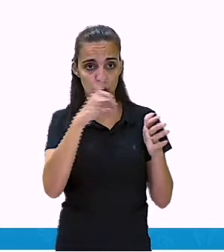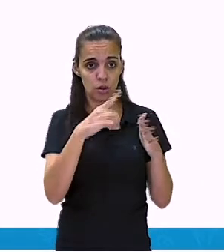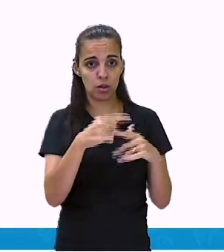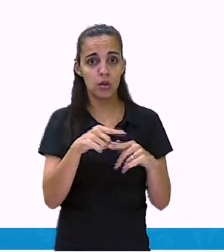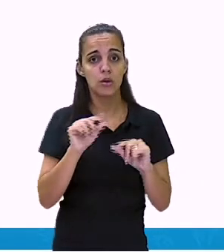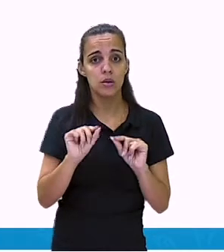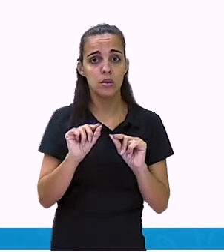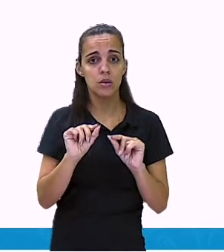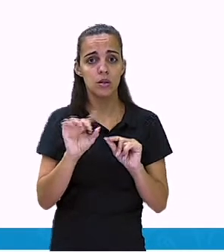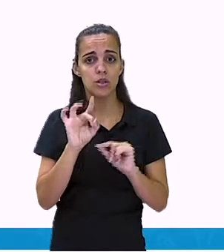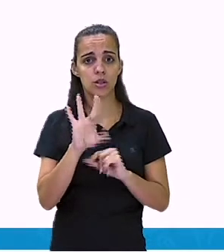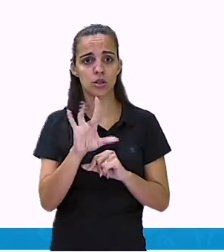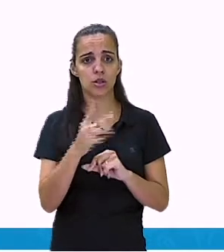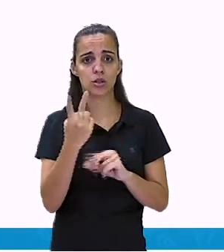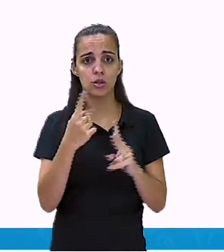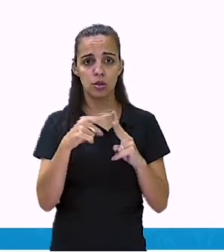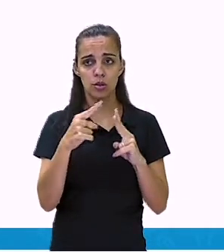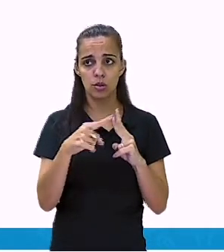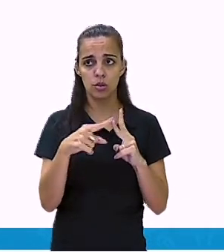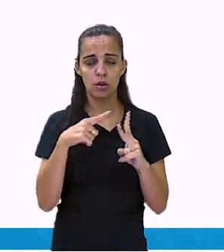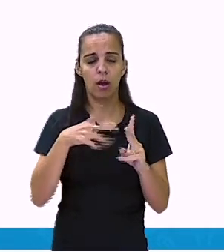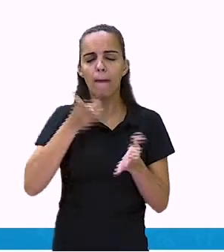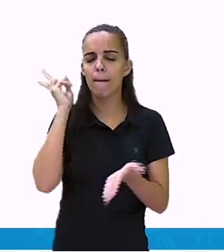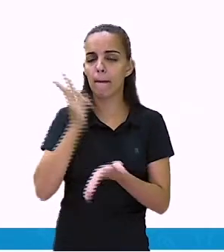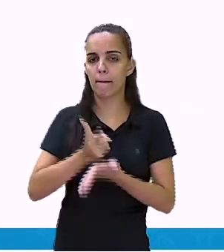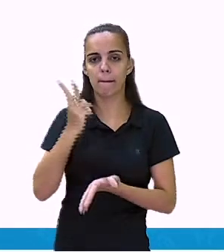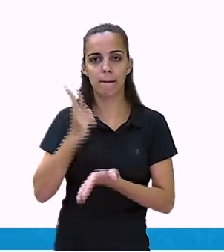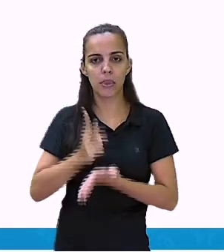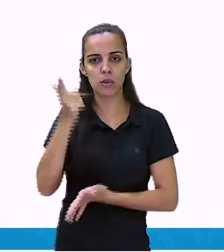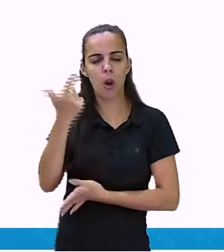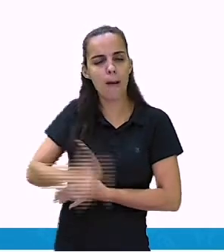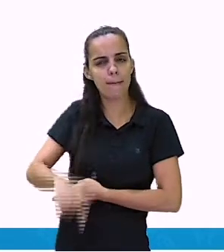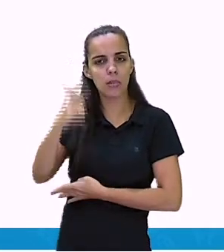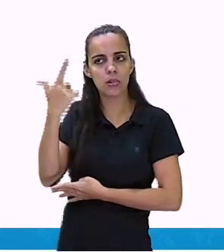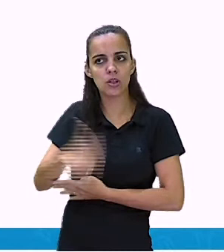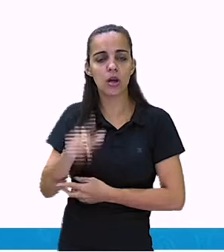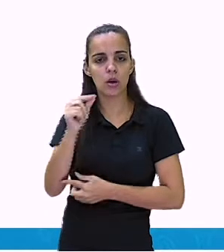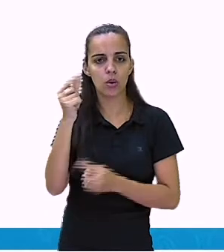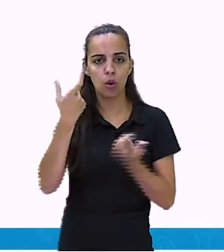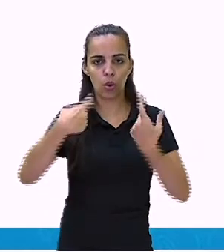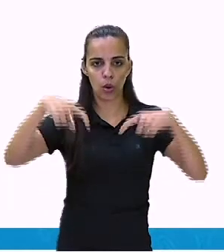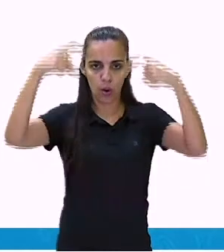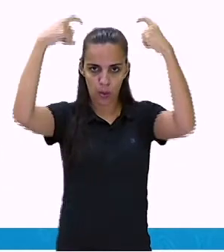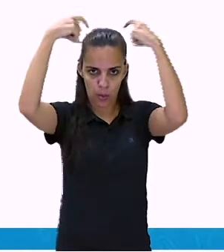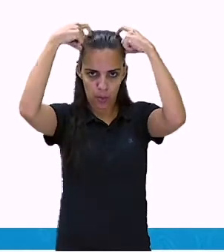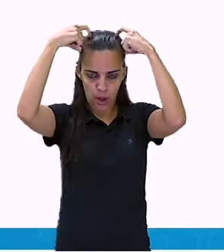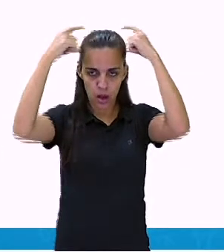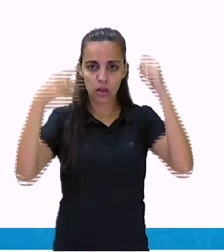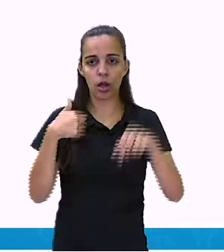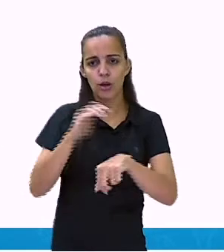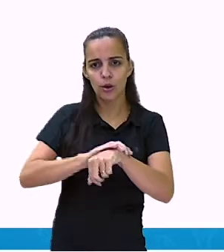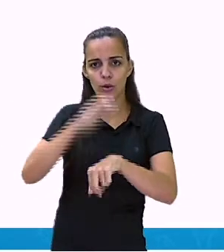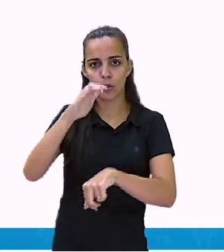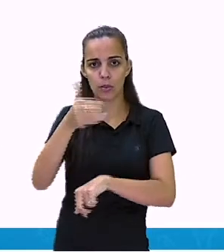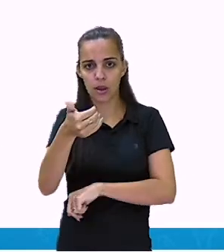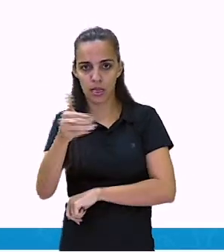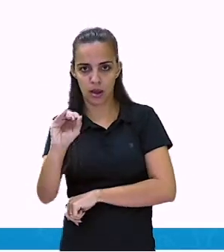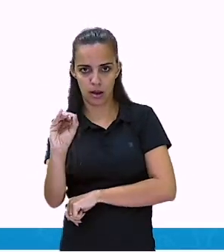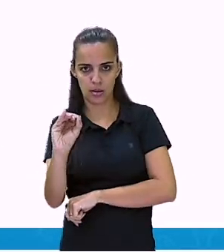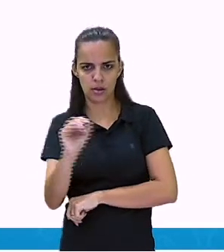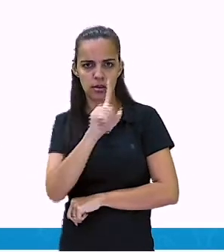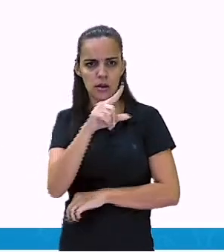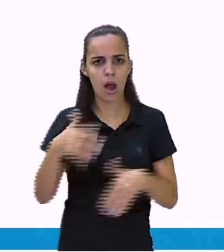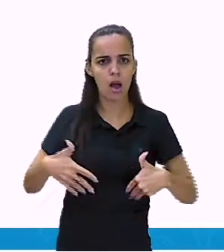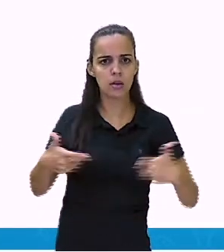exibe apenas os mesmíssimos Kung Fu, Panda e Ben 10, animações que